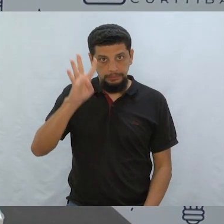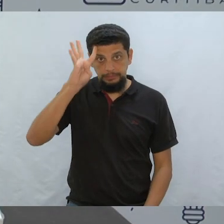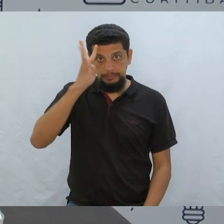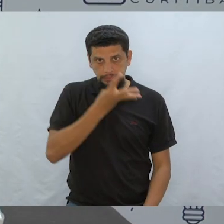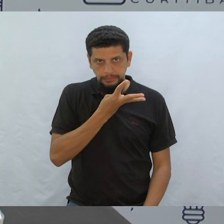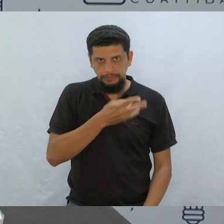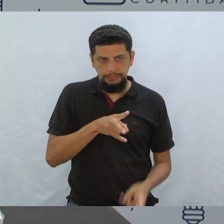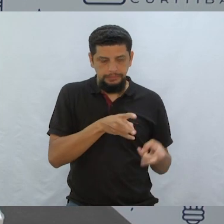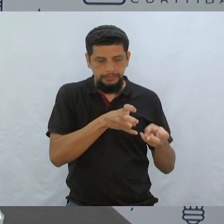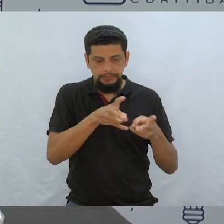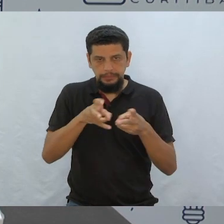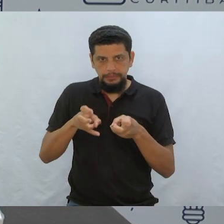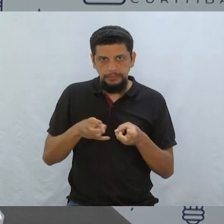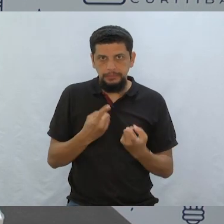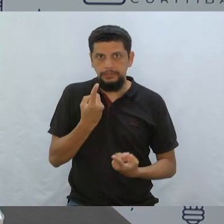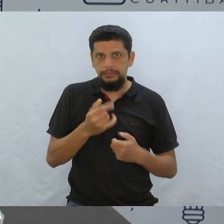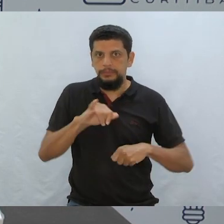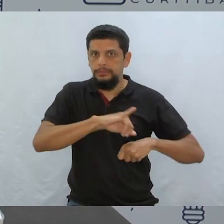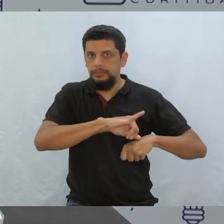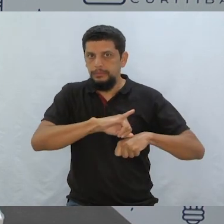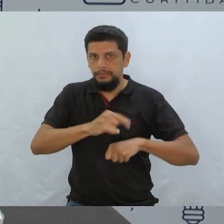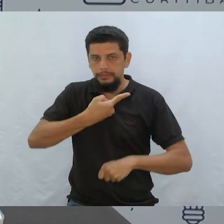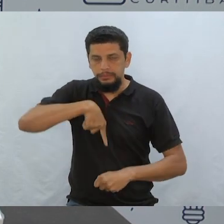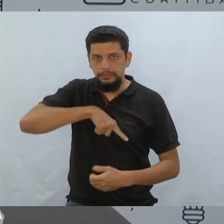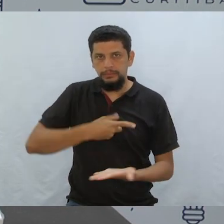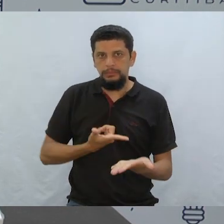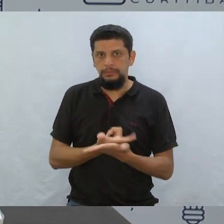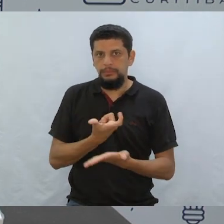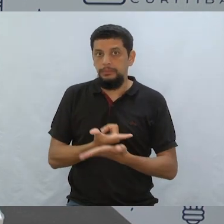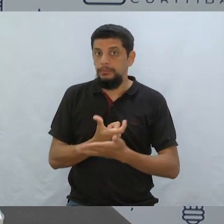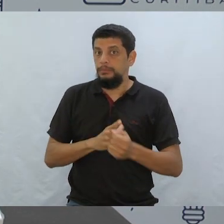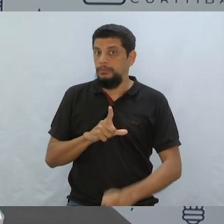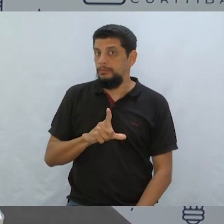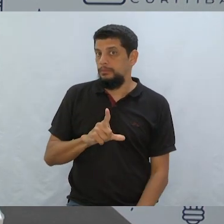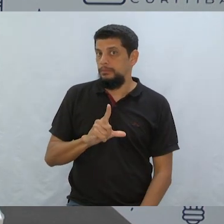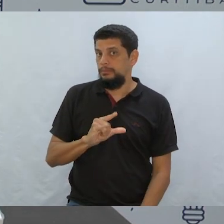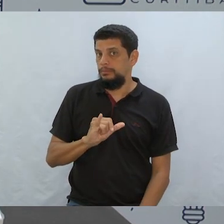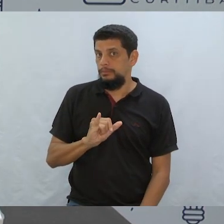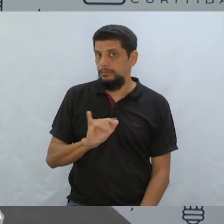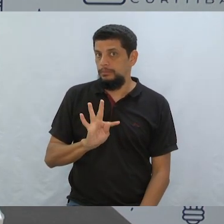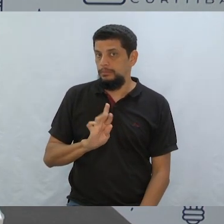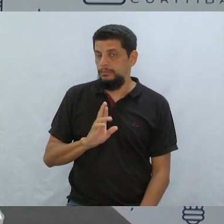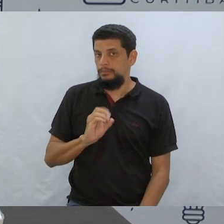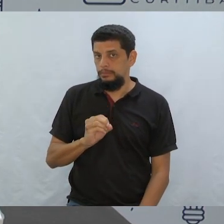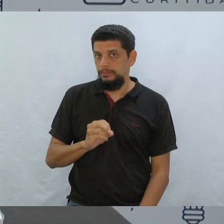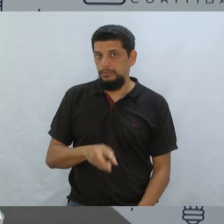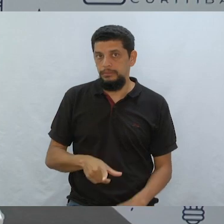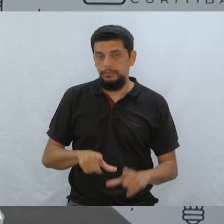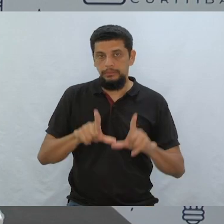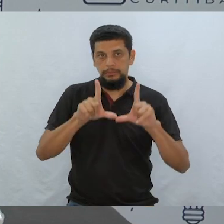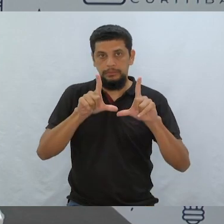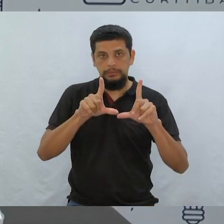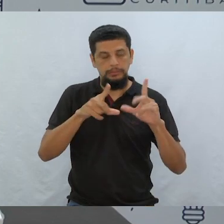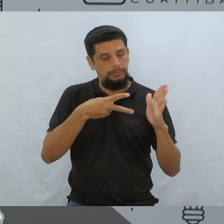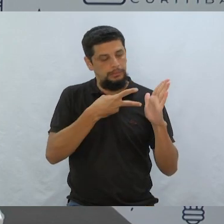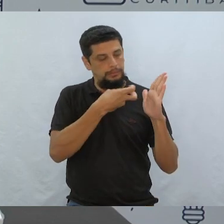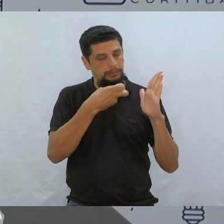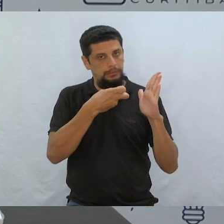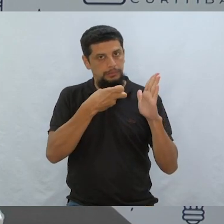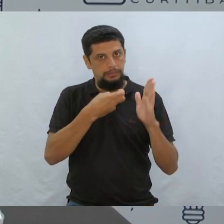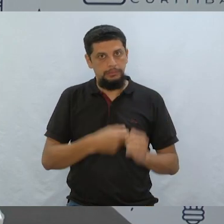Vocês conseguiram resolver? Conseguiram observar quais os itens que nós compramos por 1 litro? Então, observem lá na